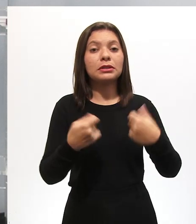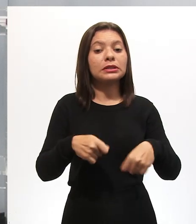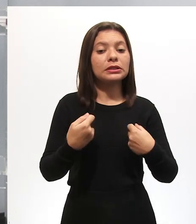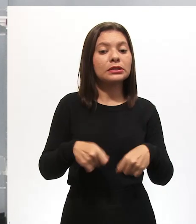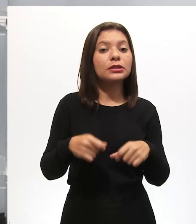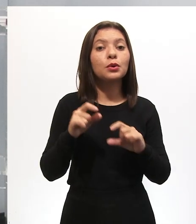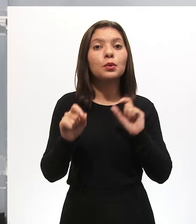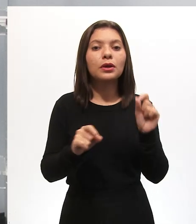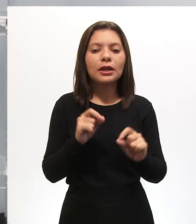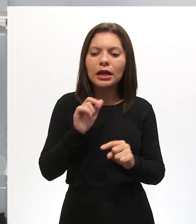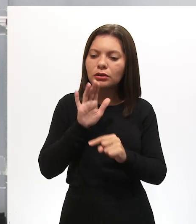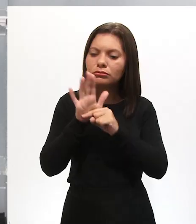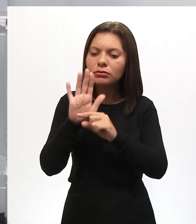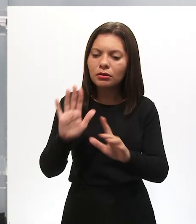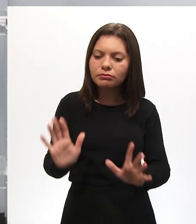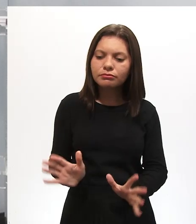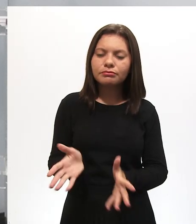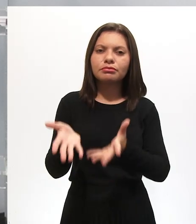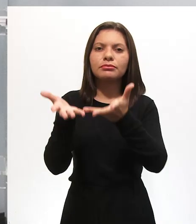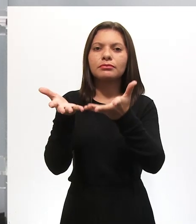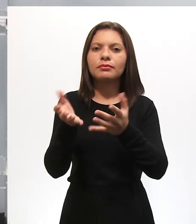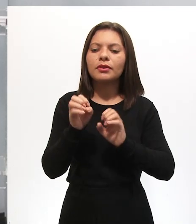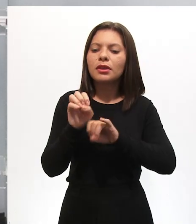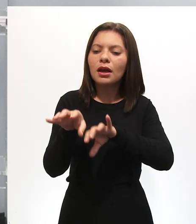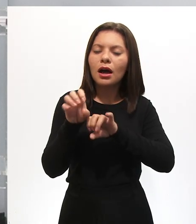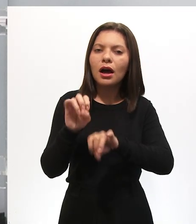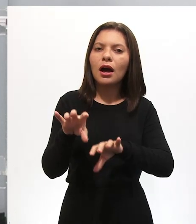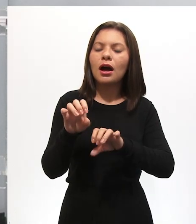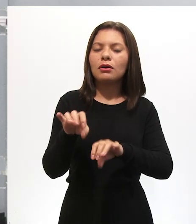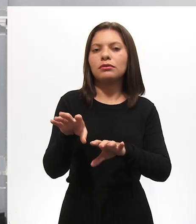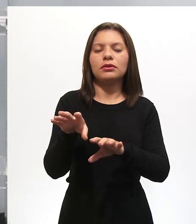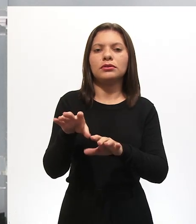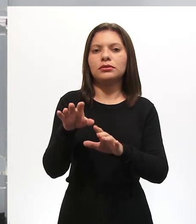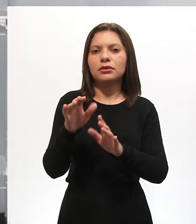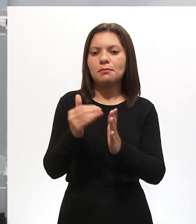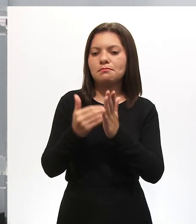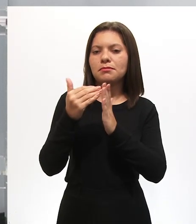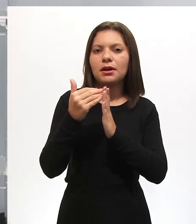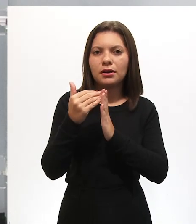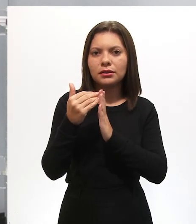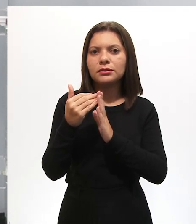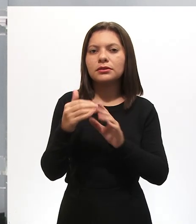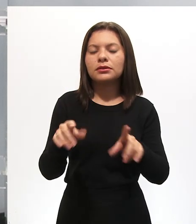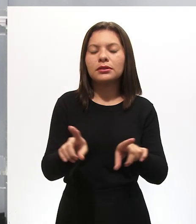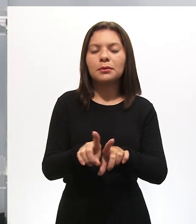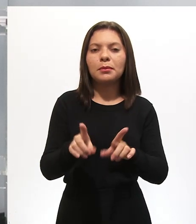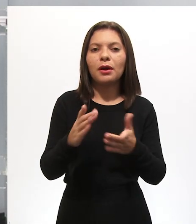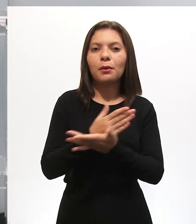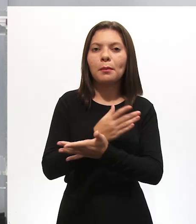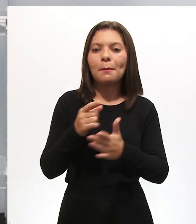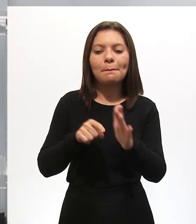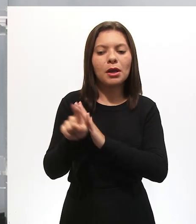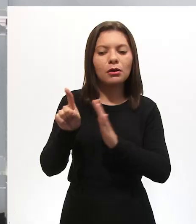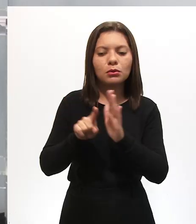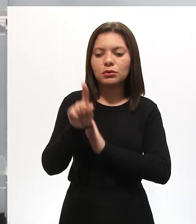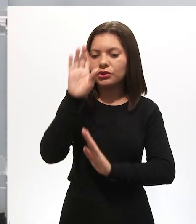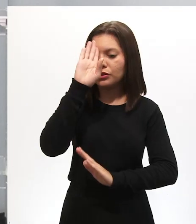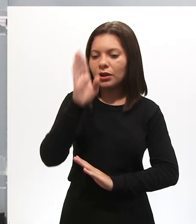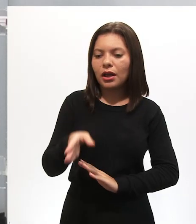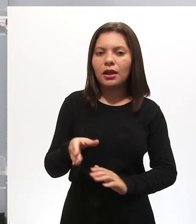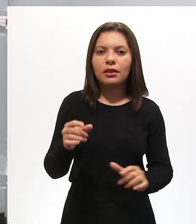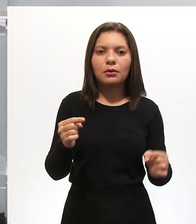que capacitar esse aluno com aulas de reforço, com questões,